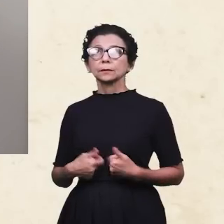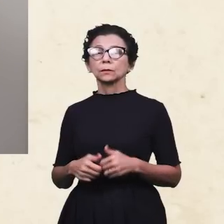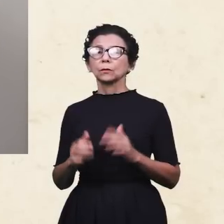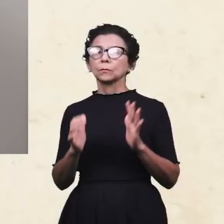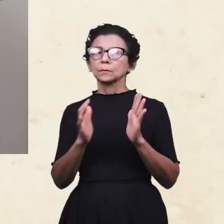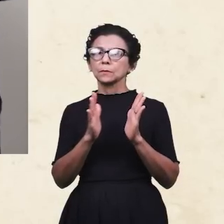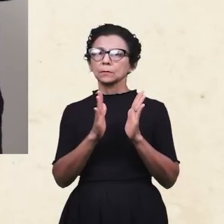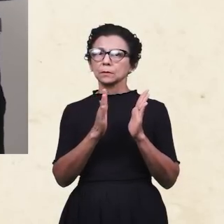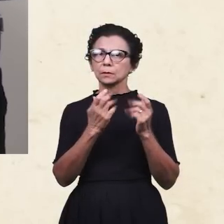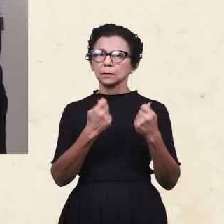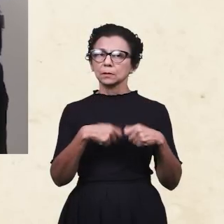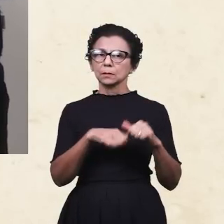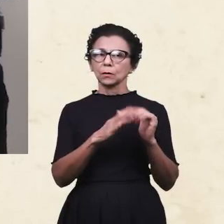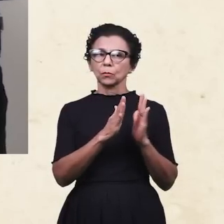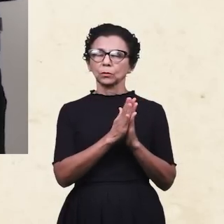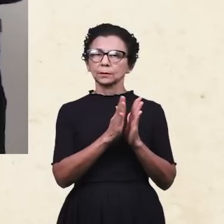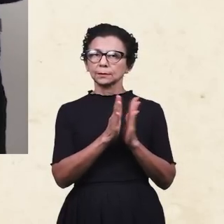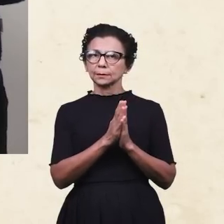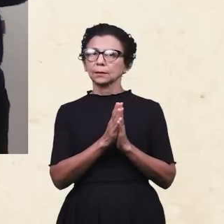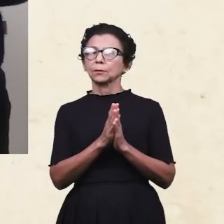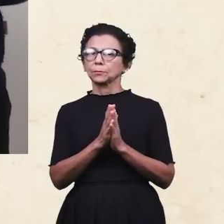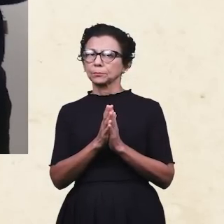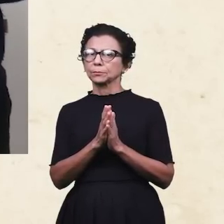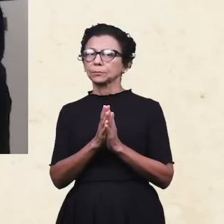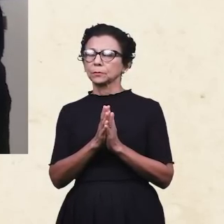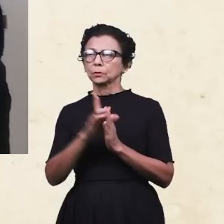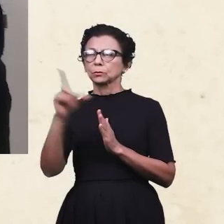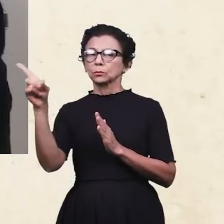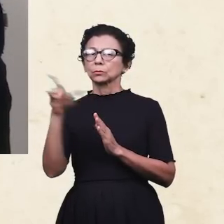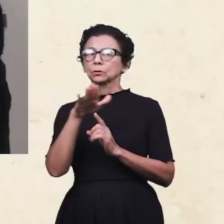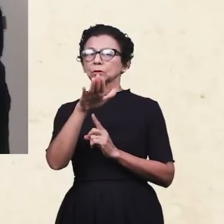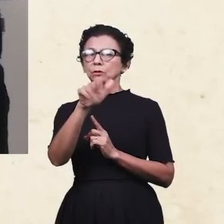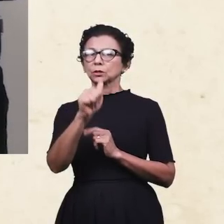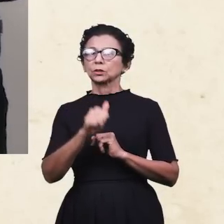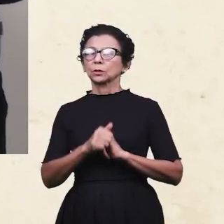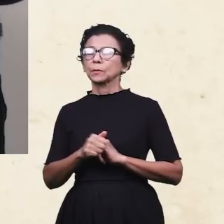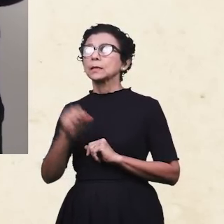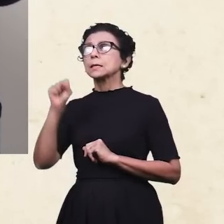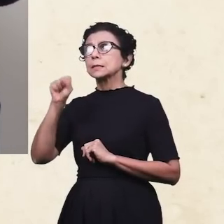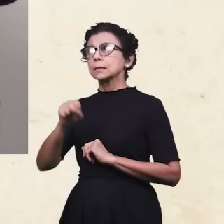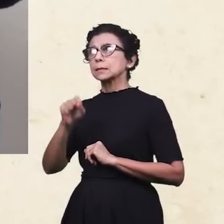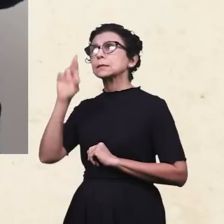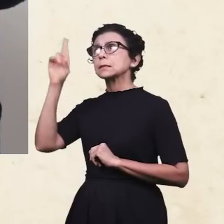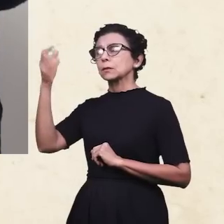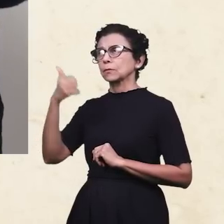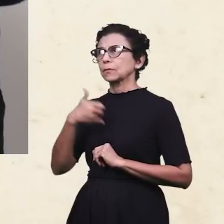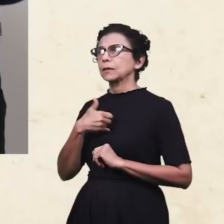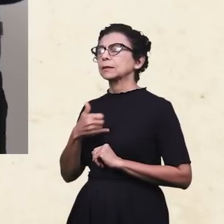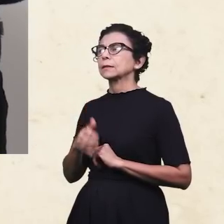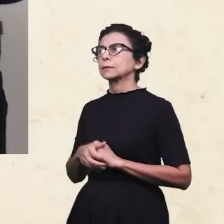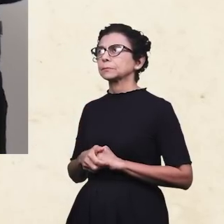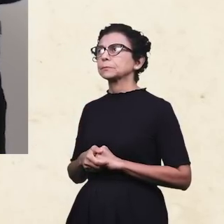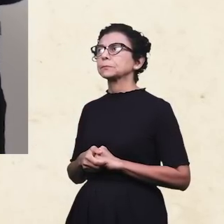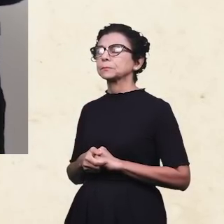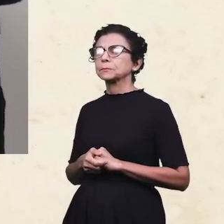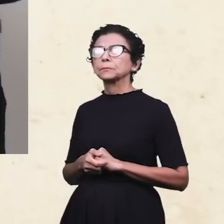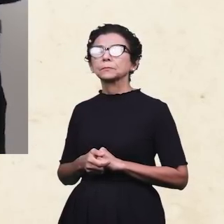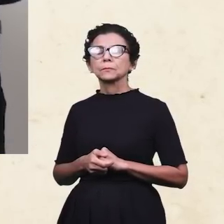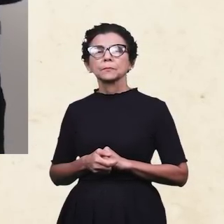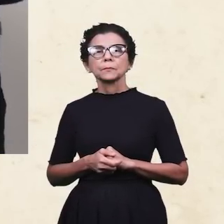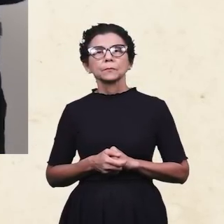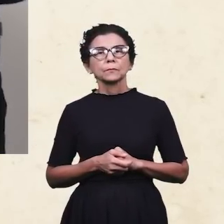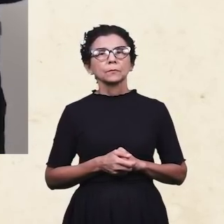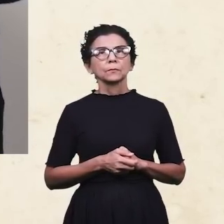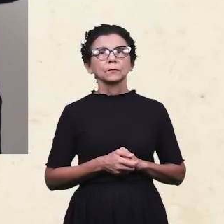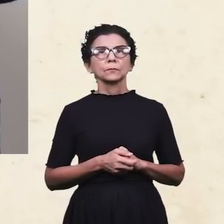busca ao Senhor, para que quando o Senhor chamar, nós podamos dizer: Eis-me aqui, Senhor. E aí ele vai poder